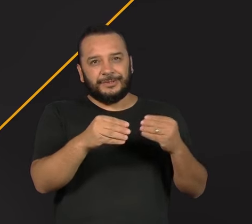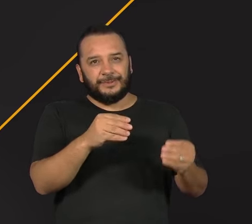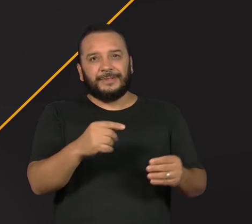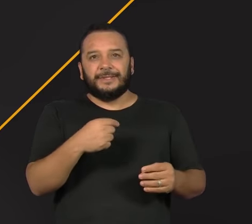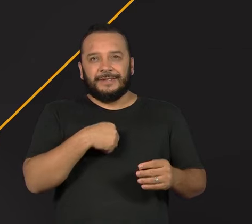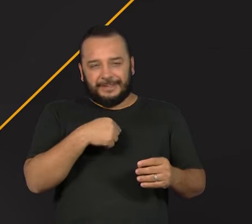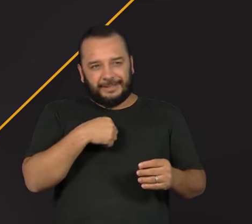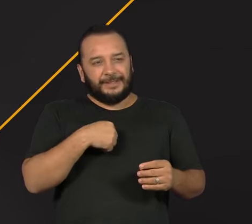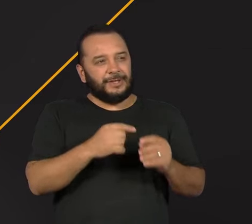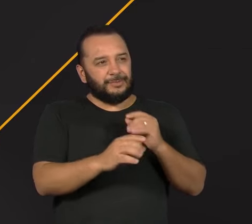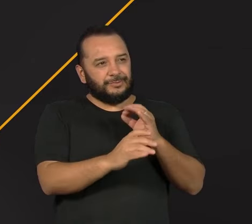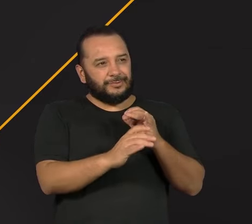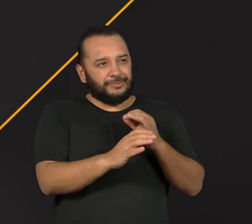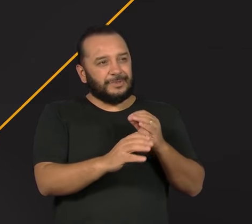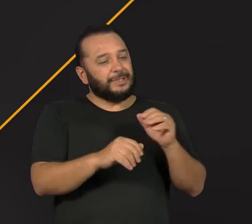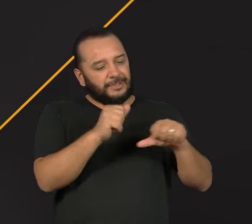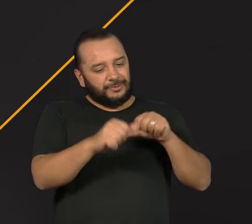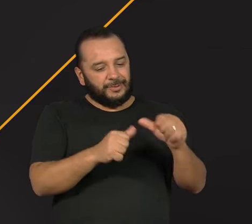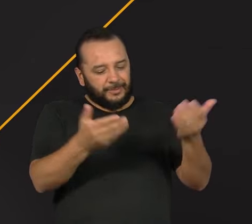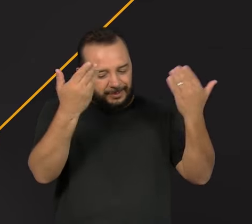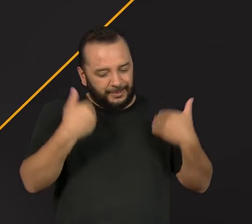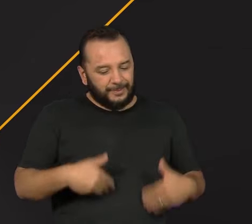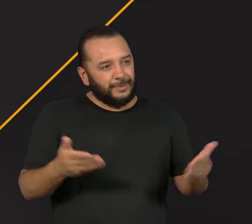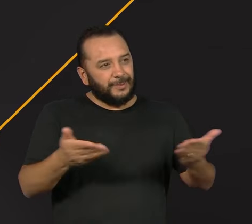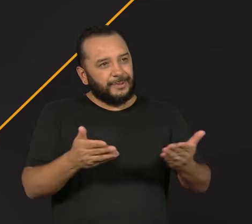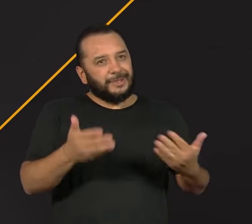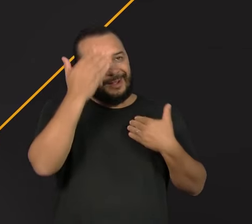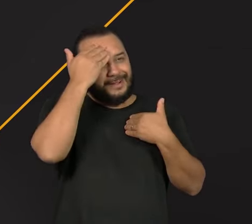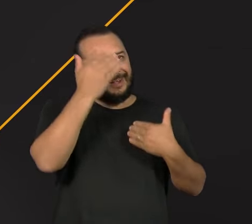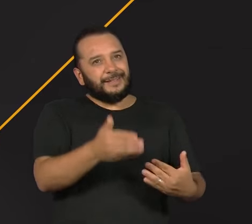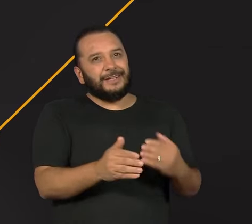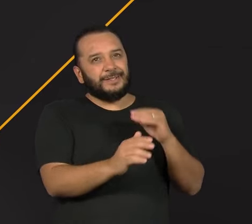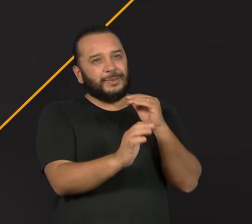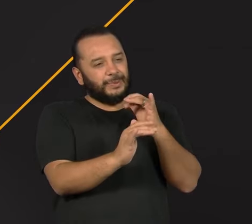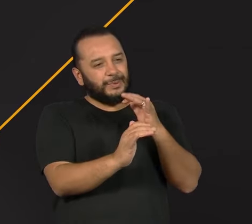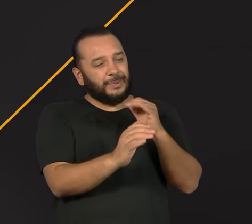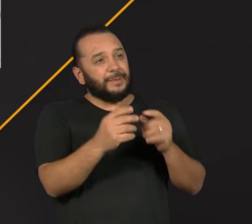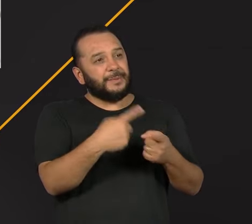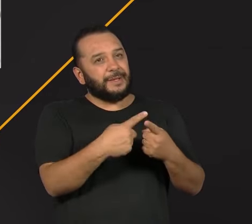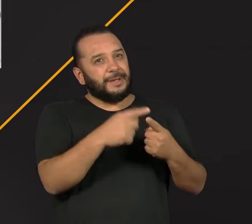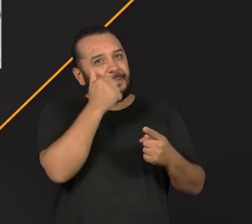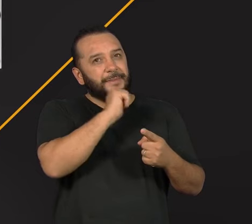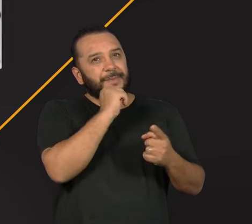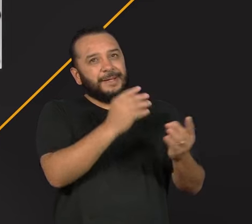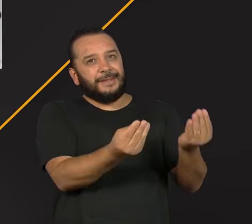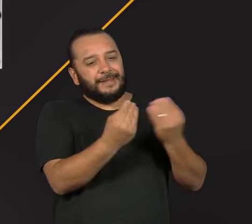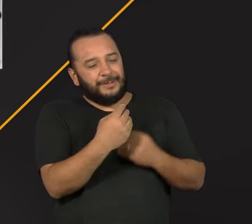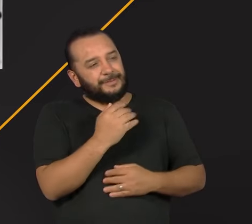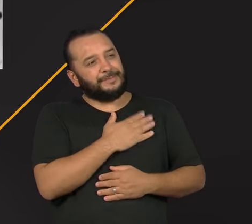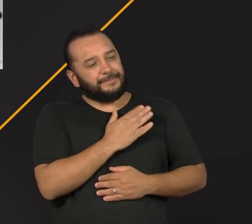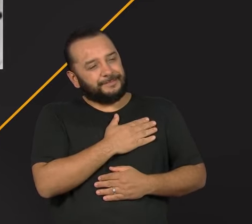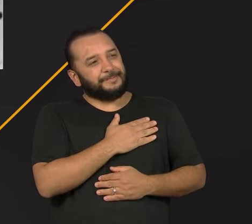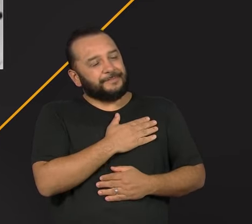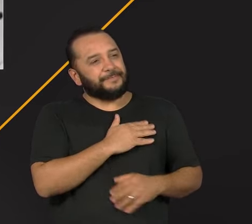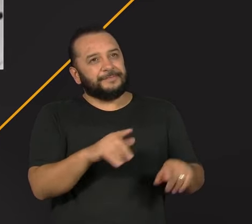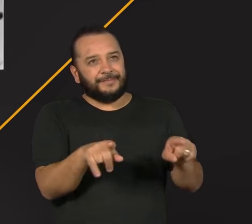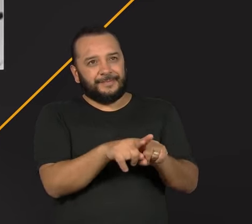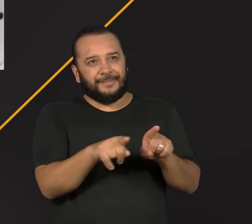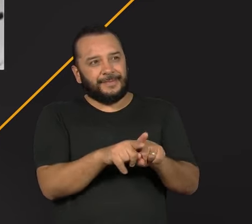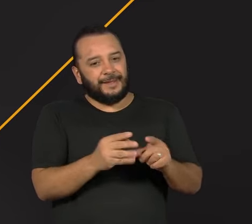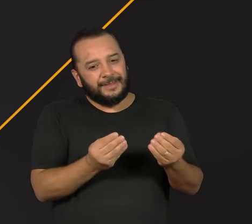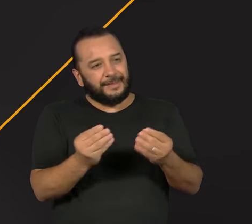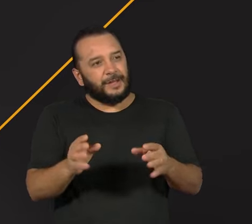que eu me tornasse o músico que eu sou hoje. Eu devo a esse instrumento, a atitude da minha mãe de ter comprado esse instrumento e ter colocado no sofá